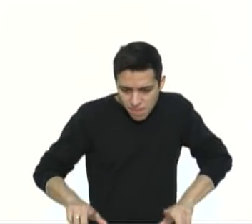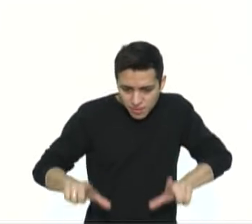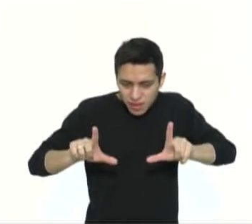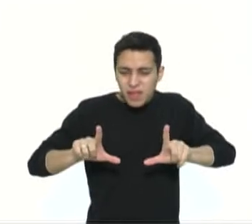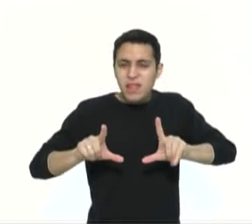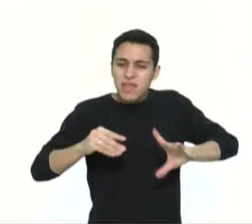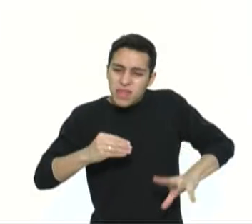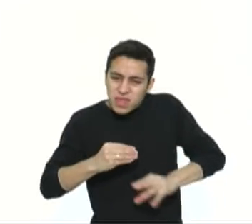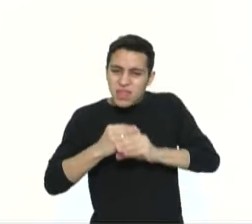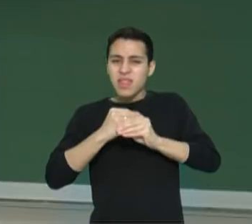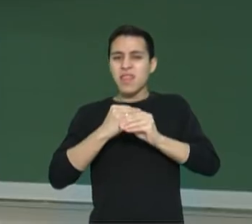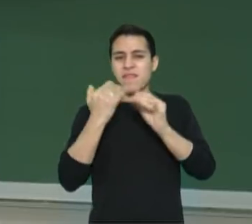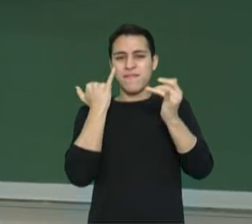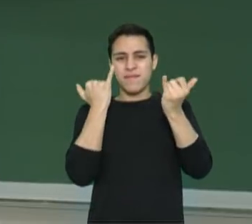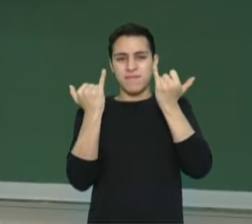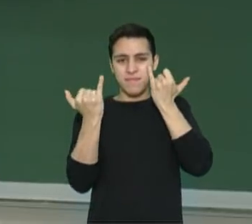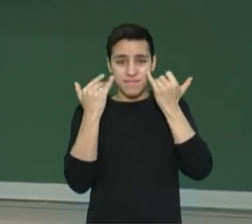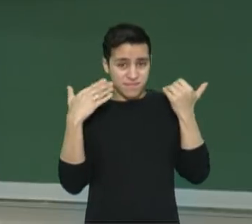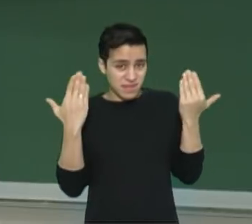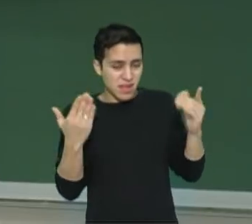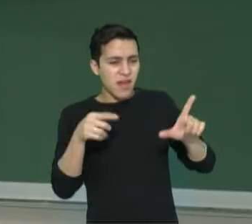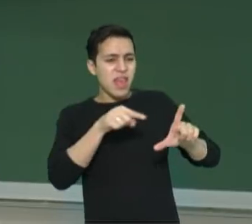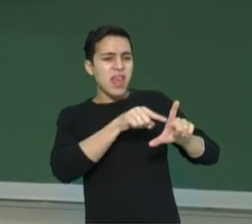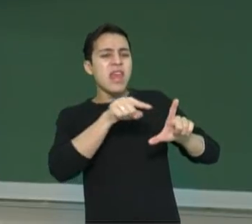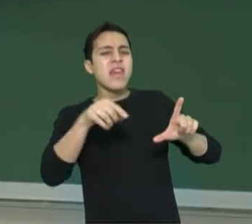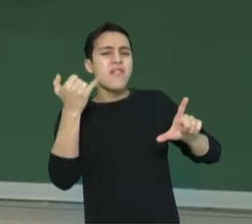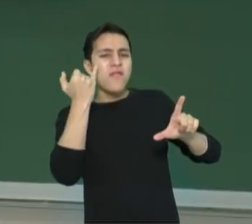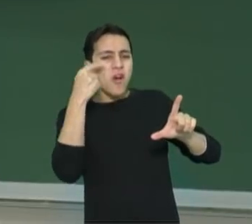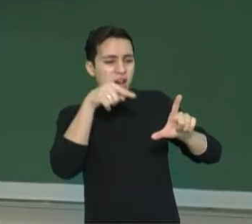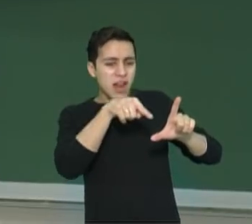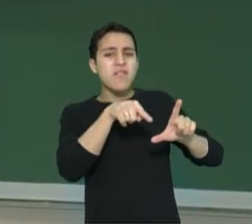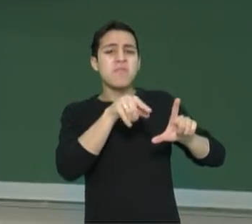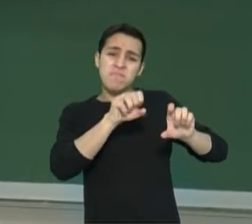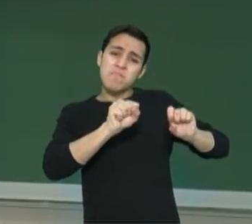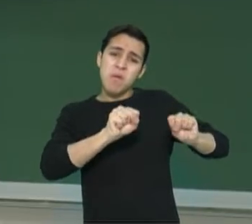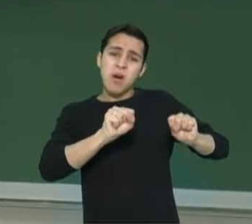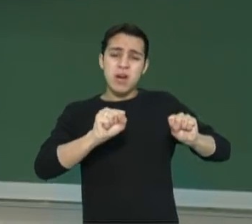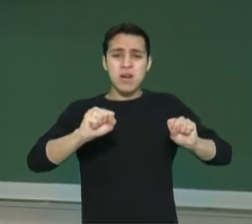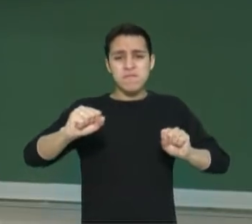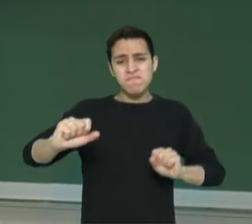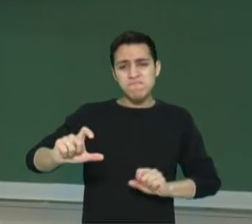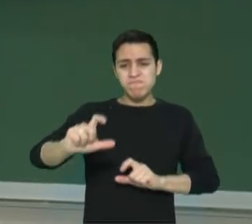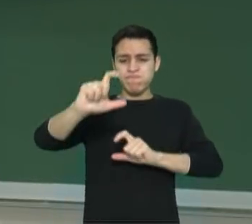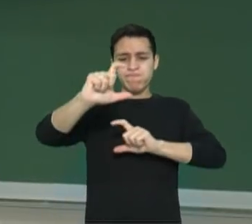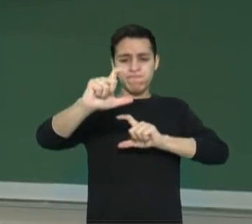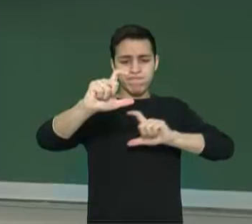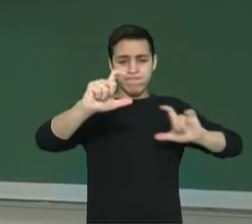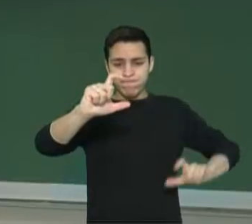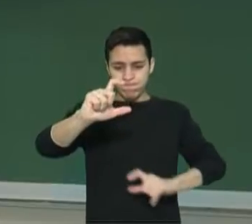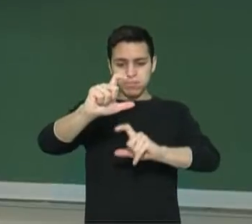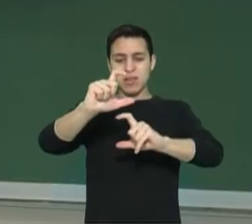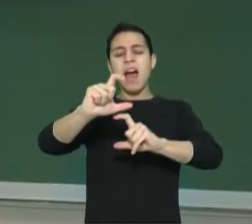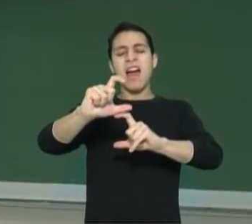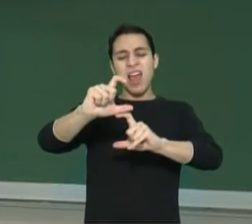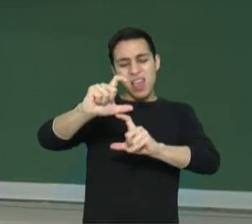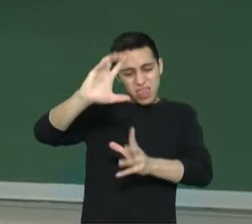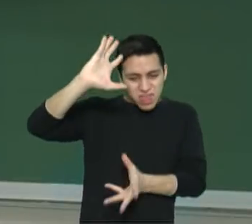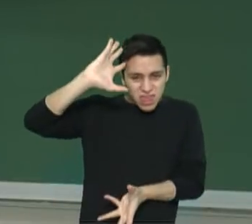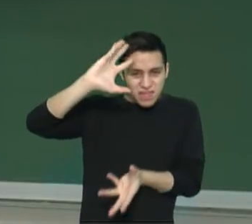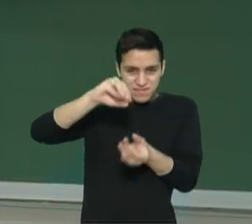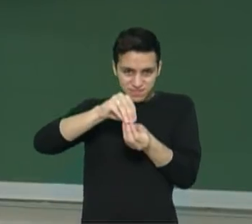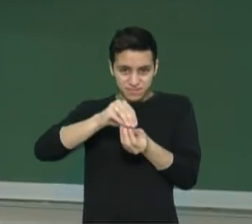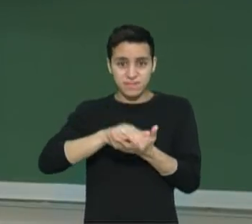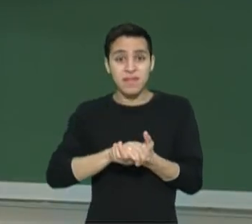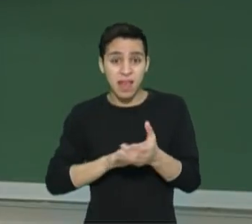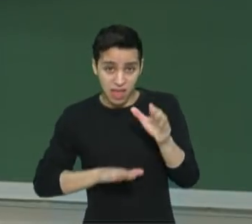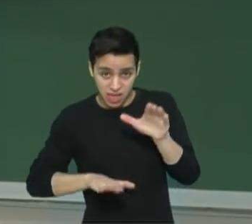extras. Então, esse infográfico poderia, para poder agregar. Muitas vezes, gente, o leitor,